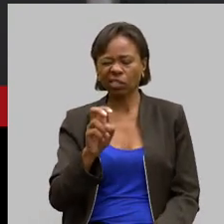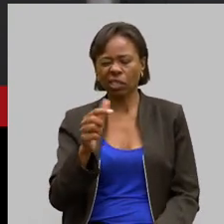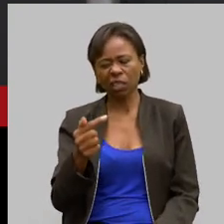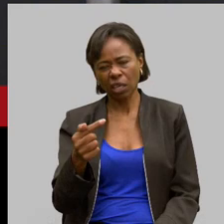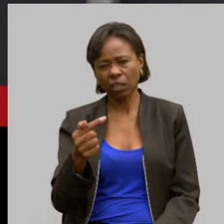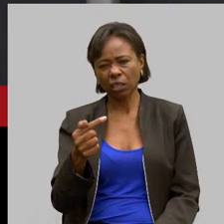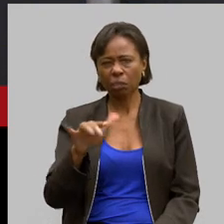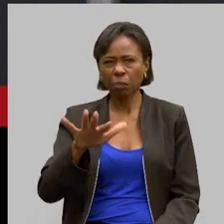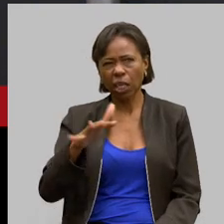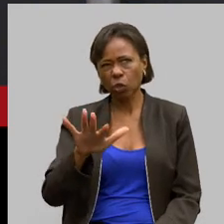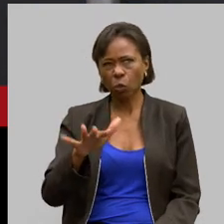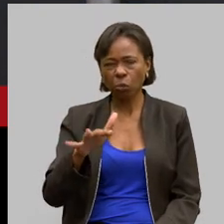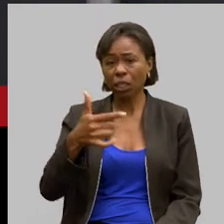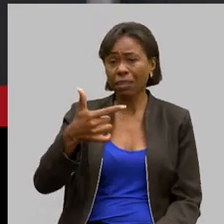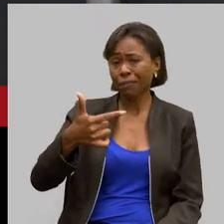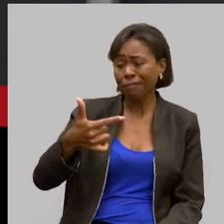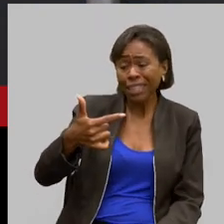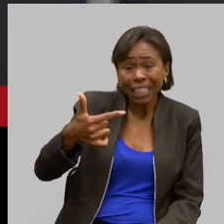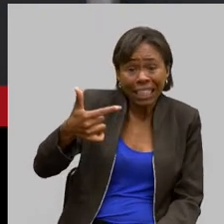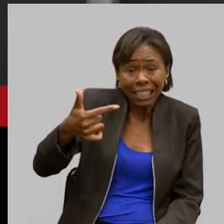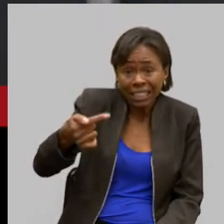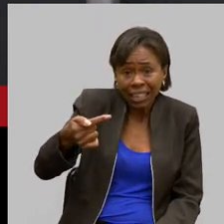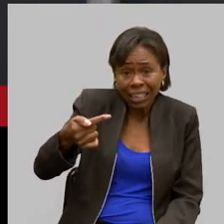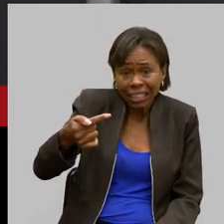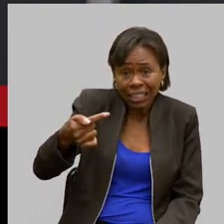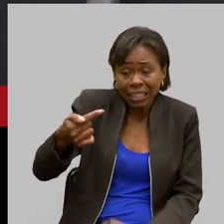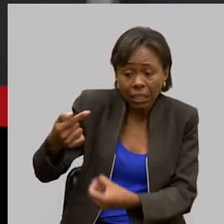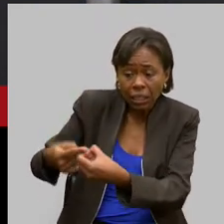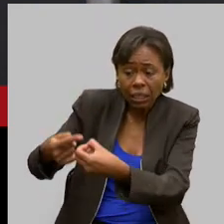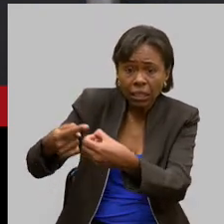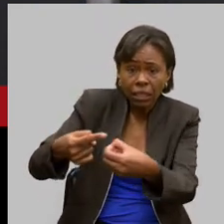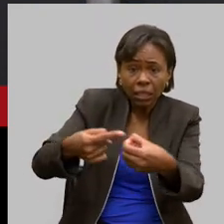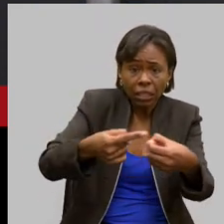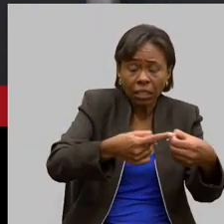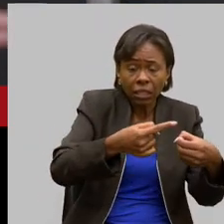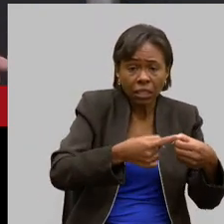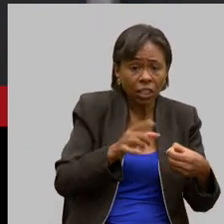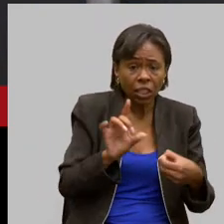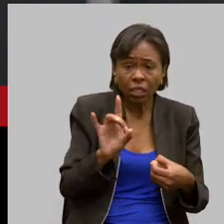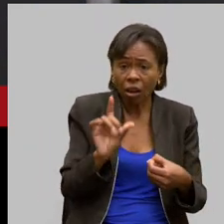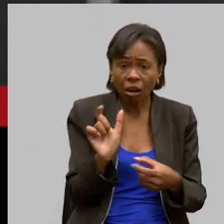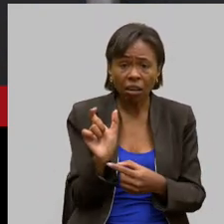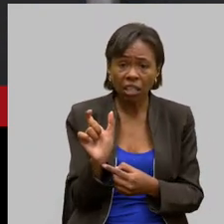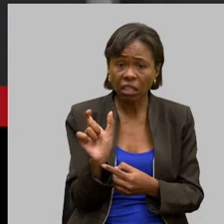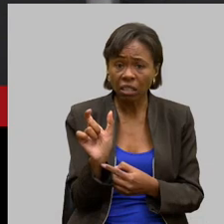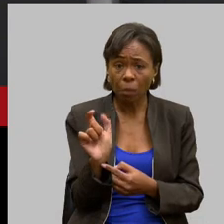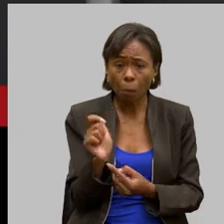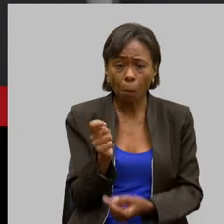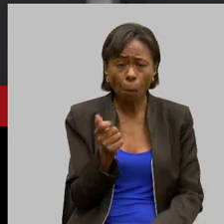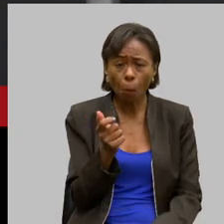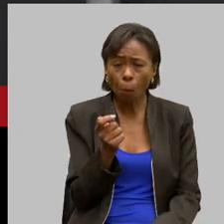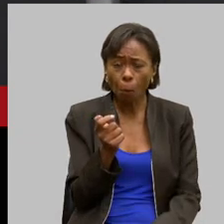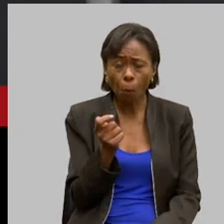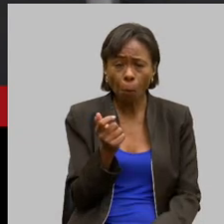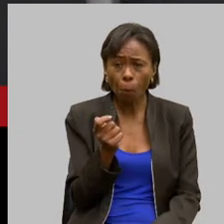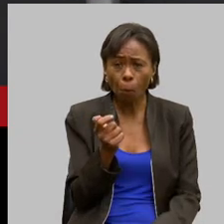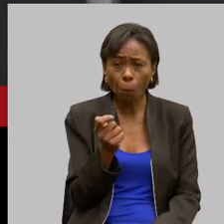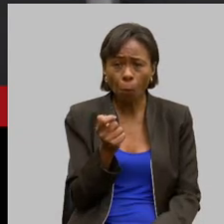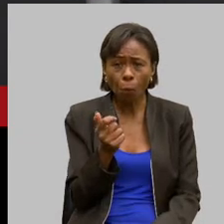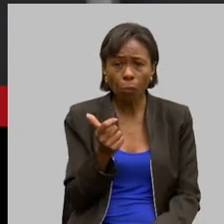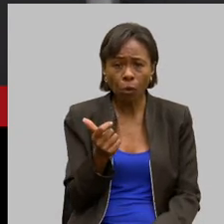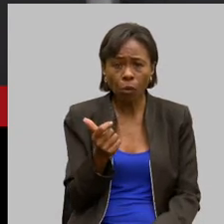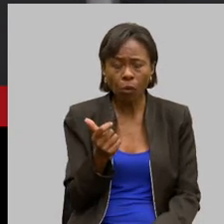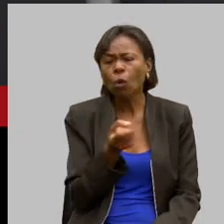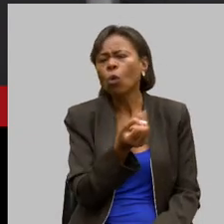de 27 carteirinhas por município é muito pouco ou quase nada não é mesmo e eu queria saber